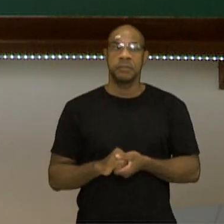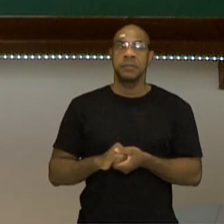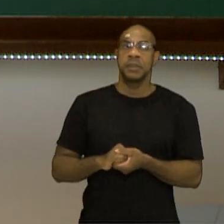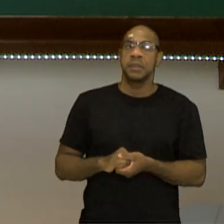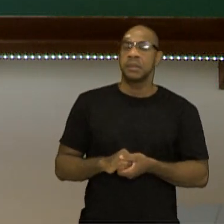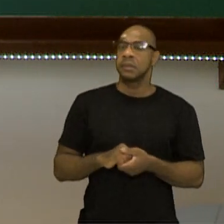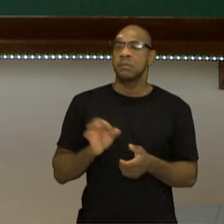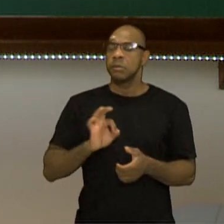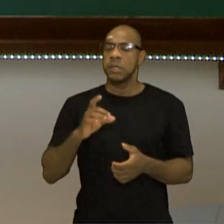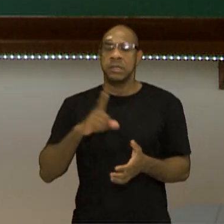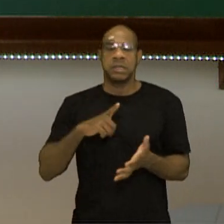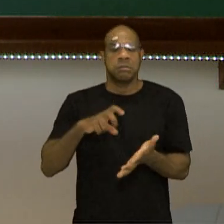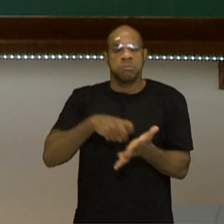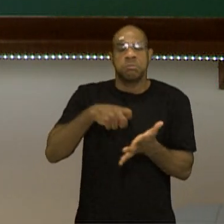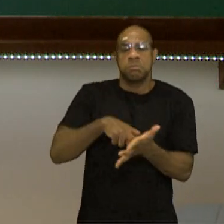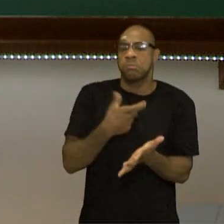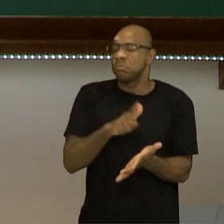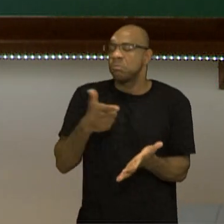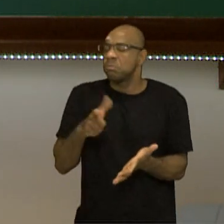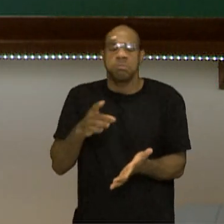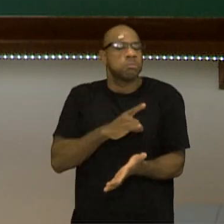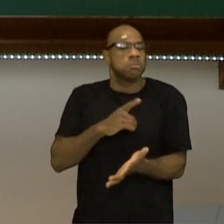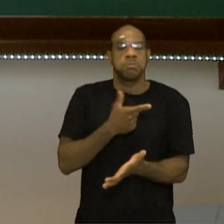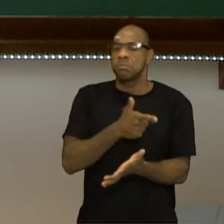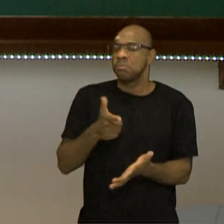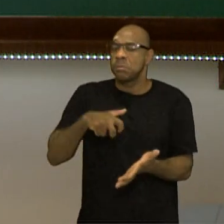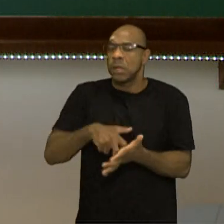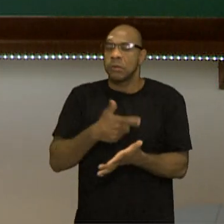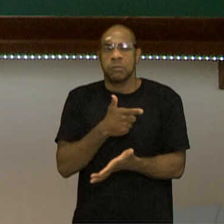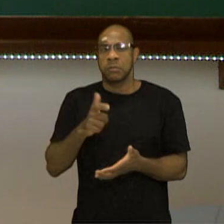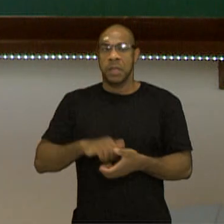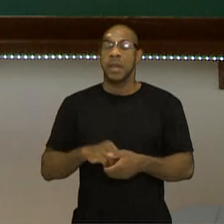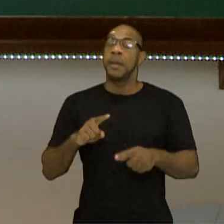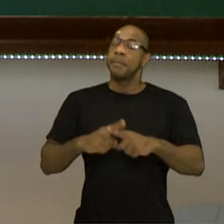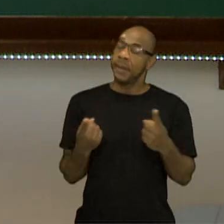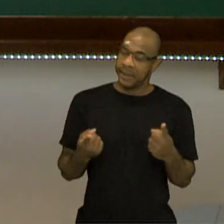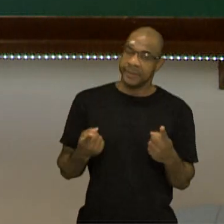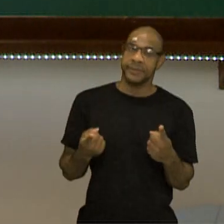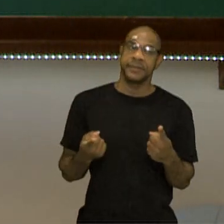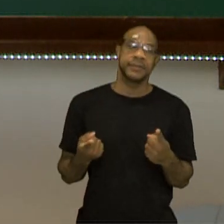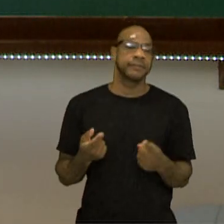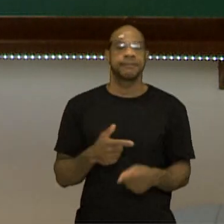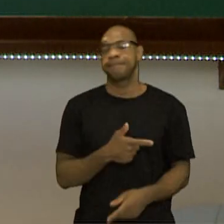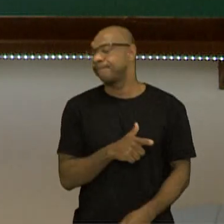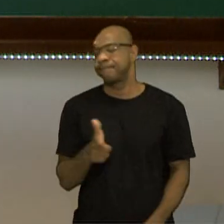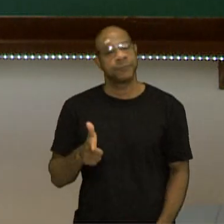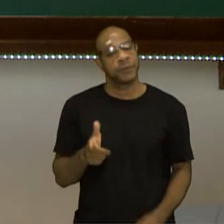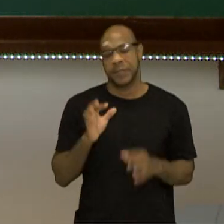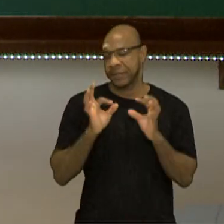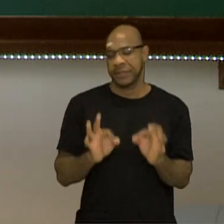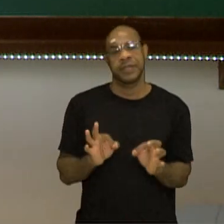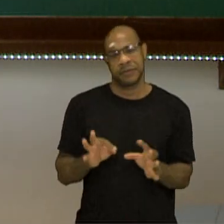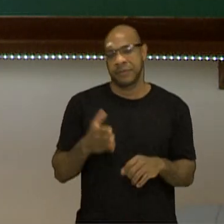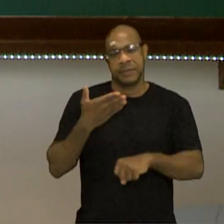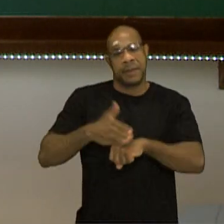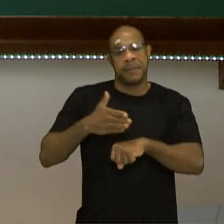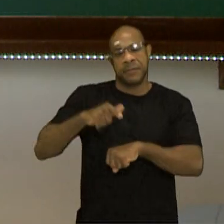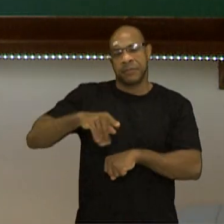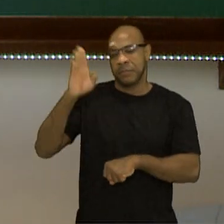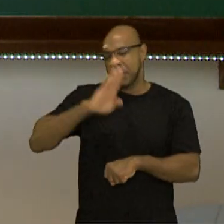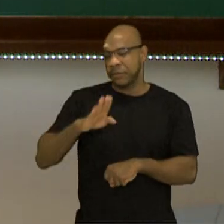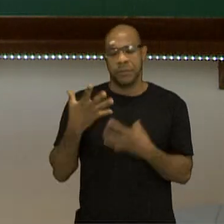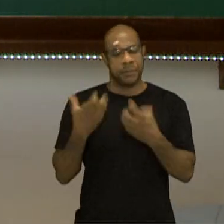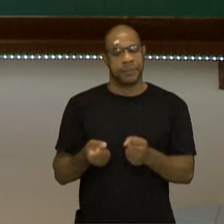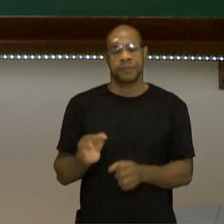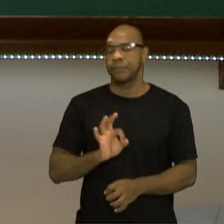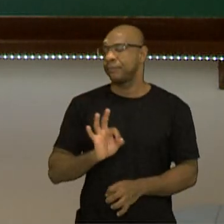ser punido por isso, sem ter medo de ser punido, mas infelizmente isso não funciona 100% na prática aqui no Brasil. E